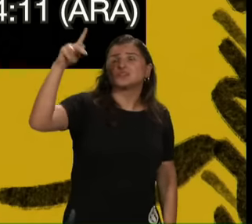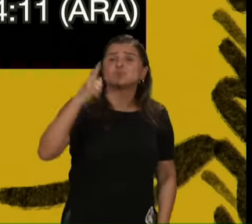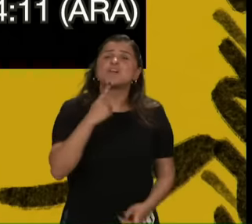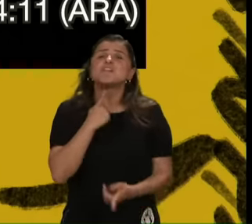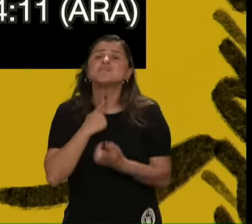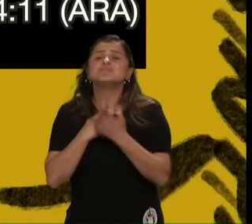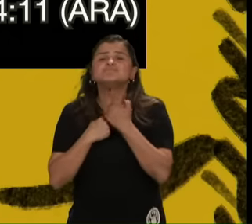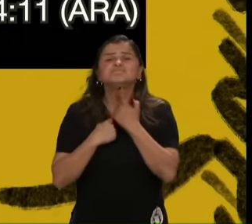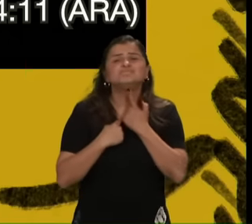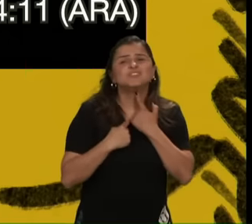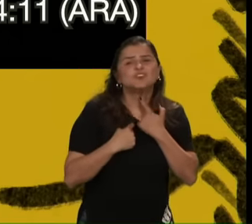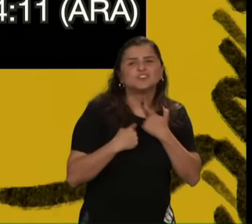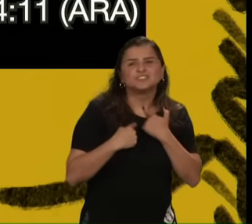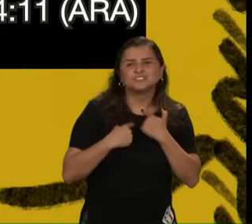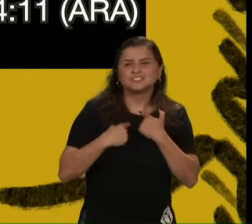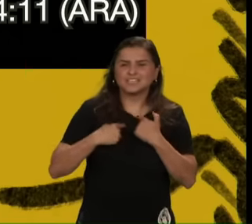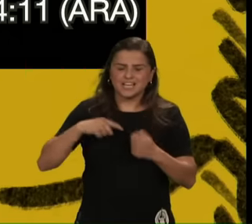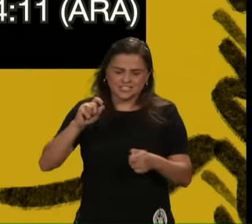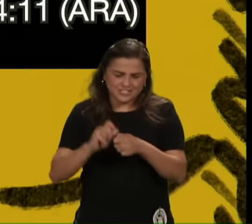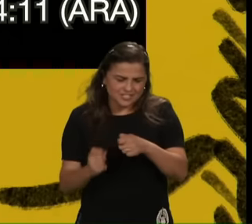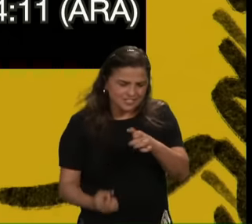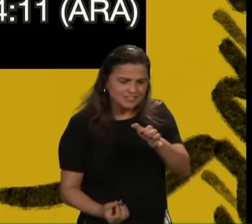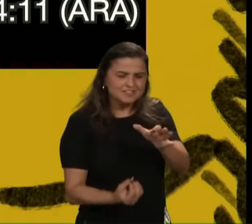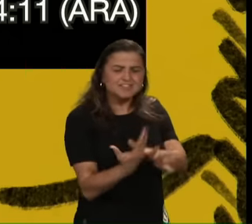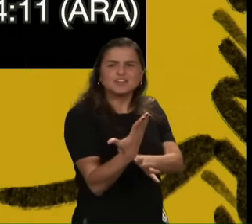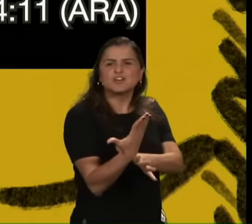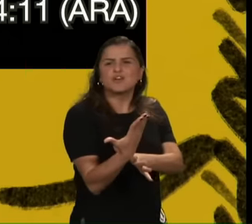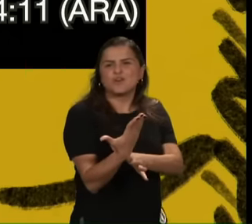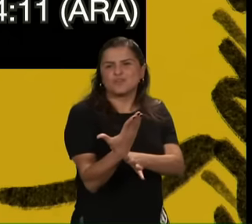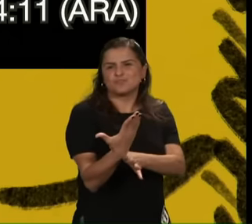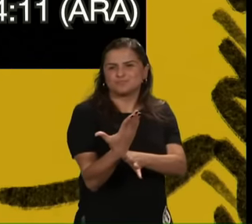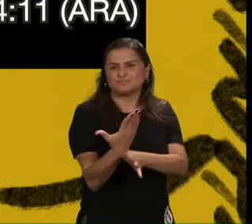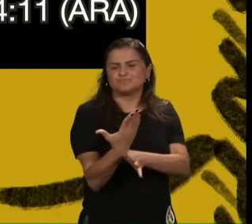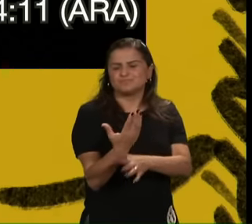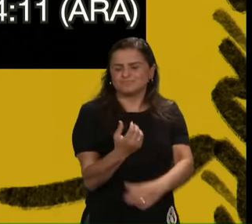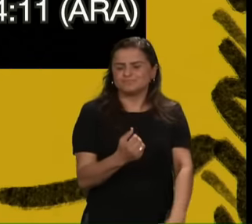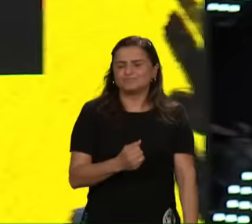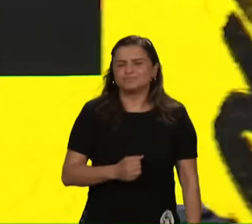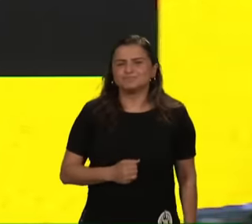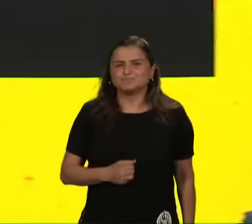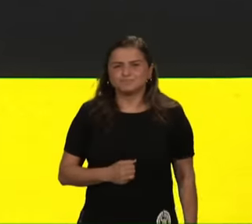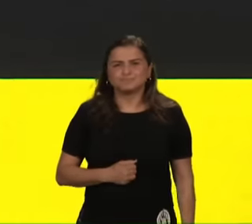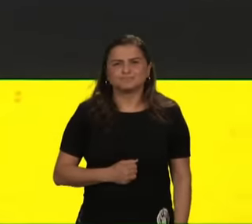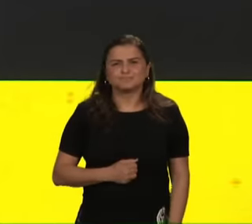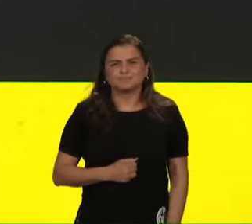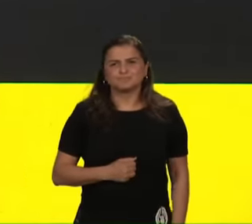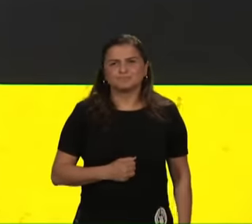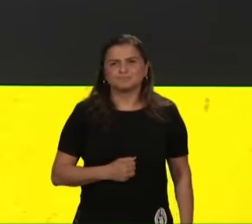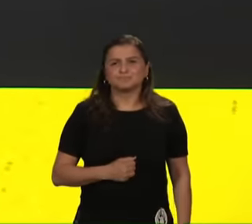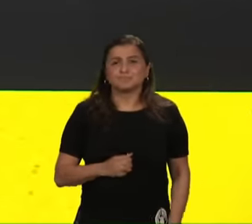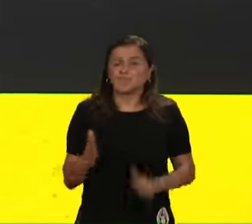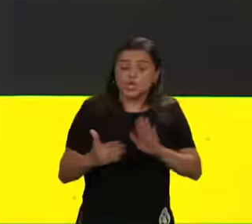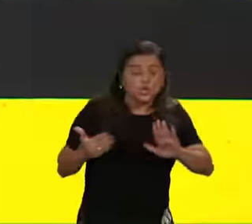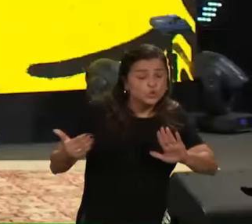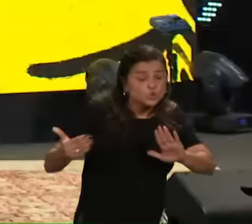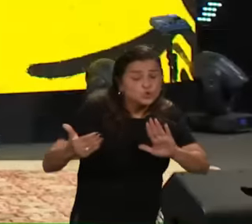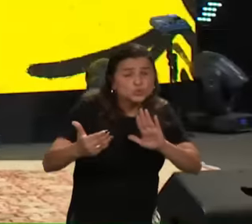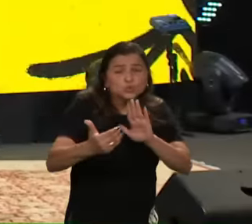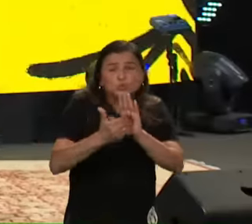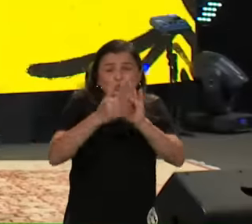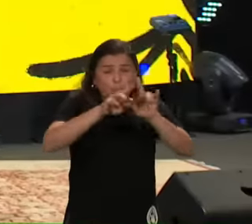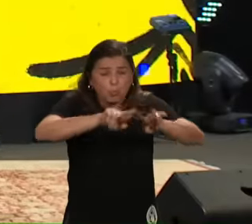Tua vontade vieram a existir e foram criadas. Tudo foi